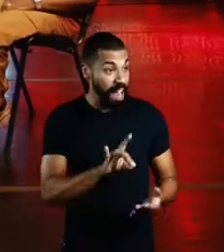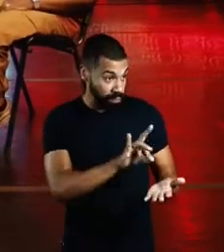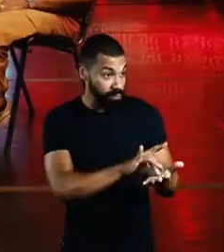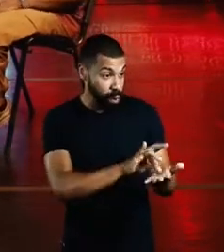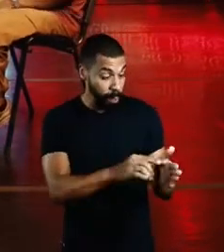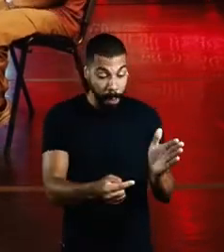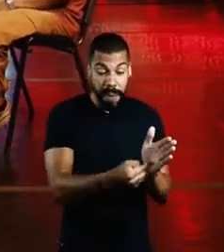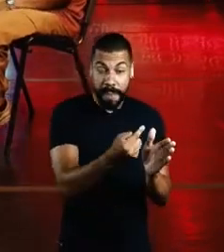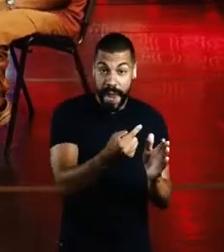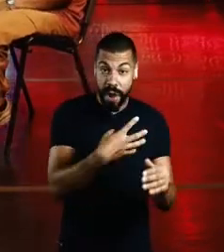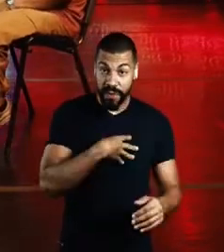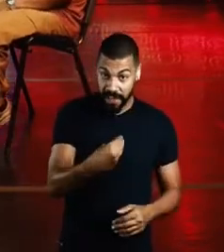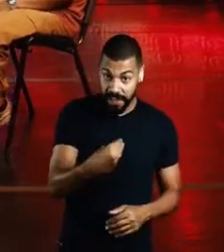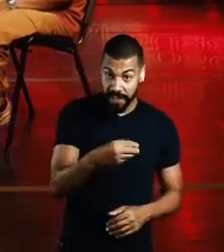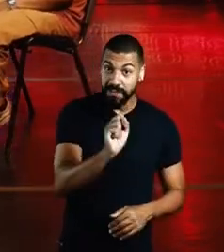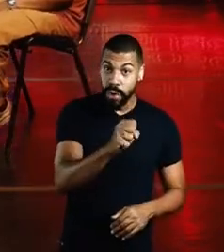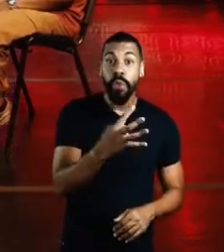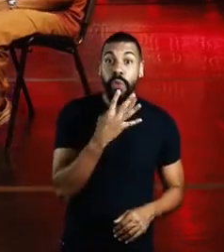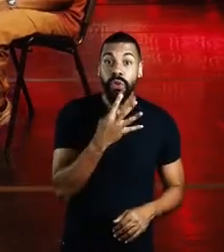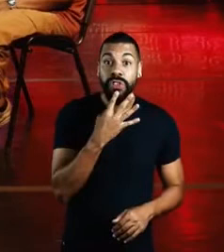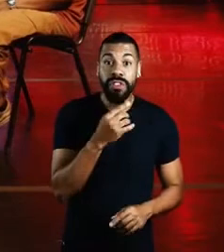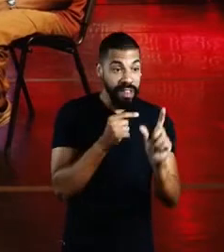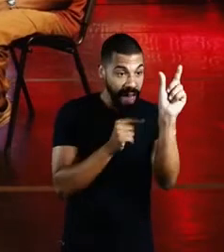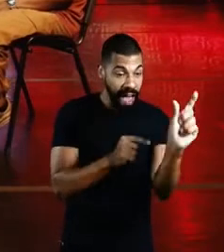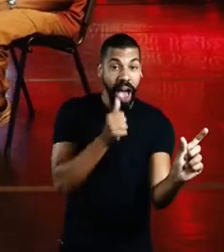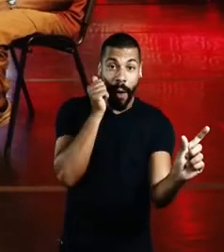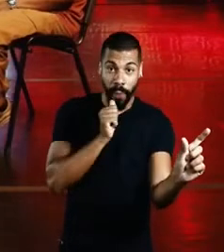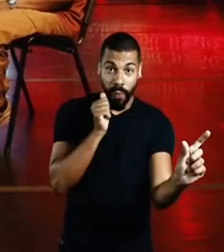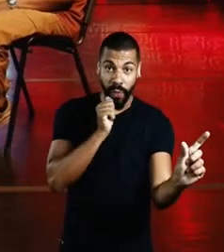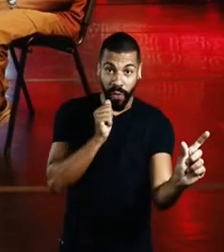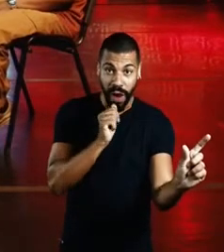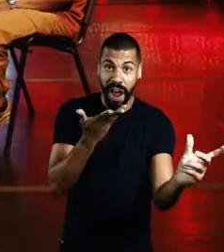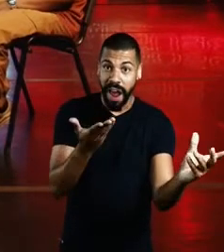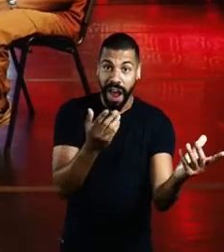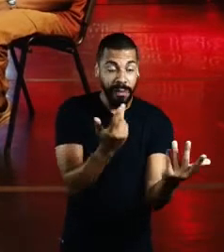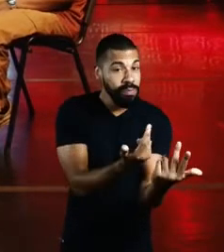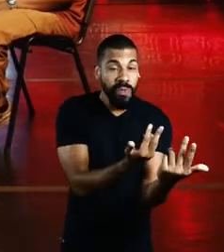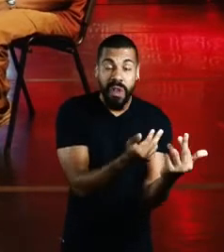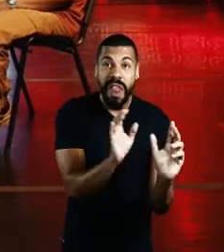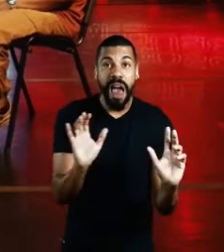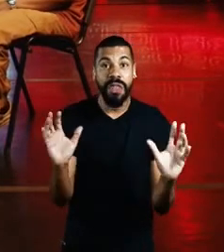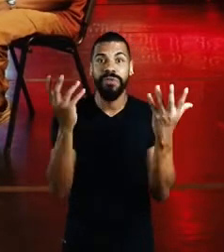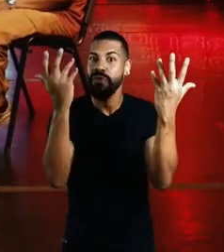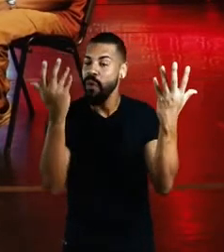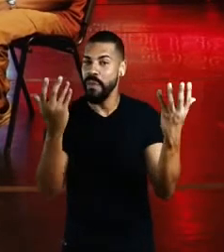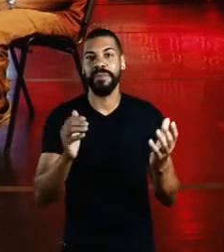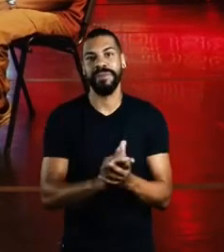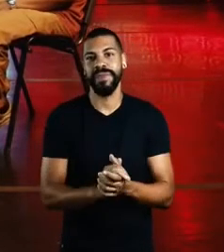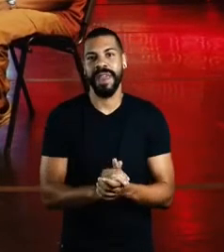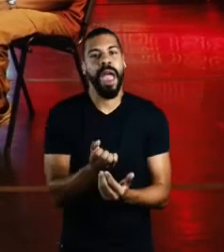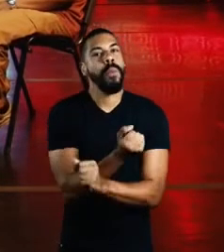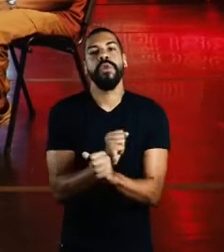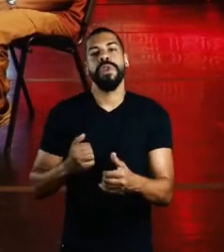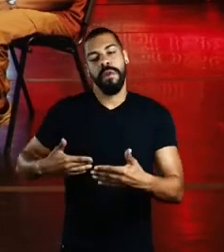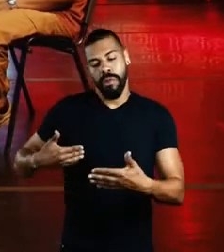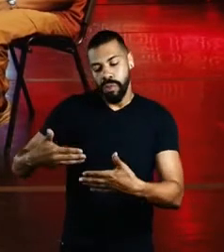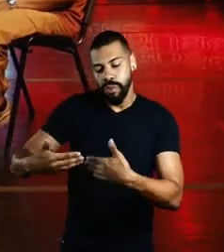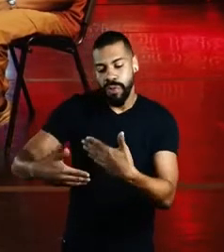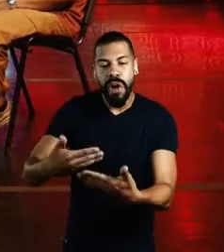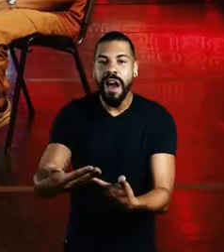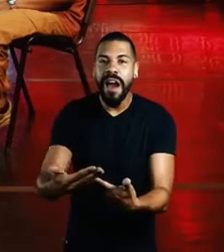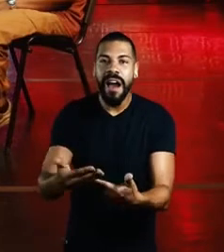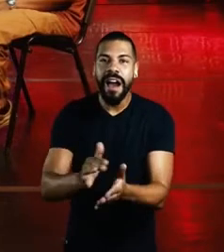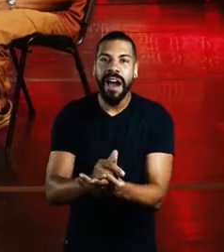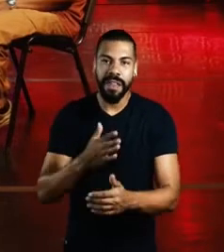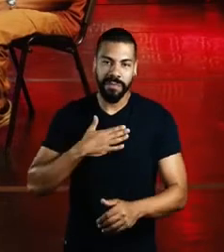primeiro filho, entendeu? Então, assim, eu vivi, mano, eu faço parte. Então, assim, não tem como eu dar continuidade na minha vida